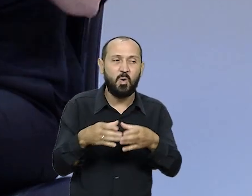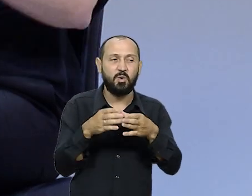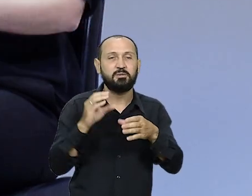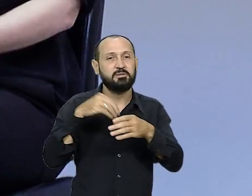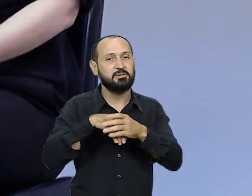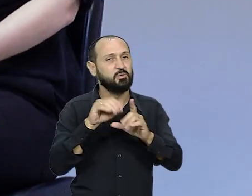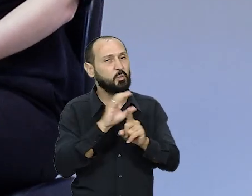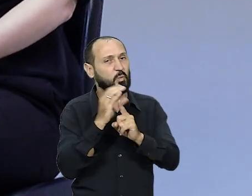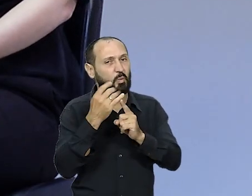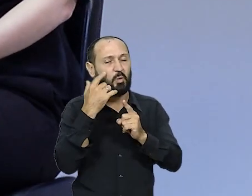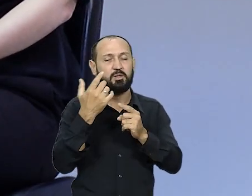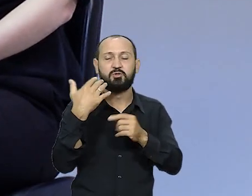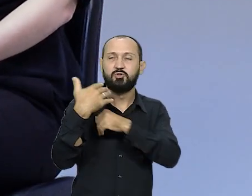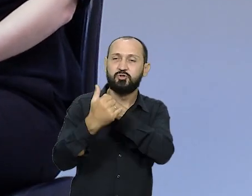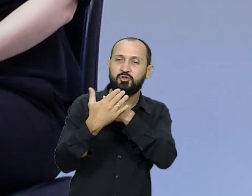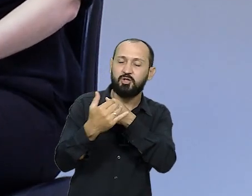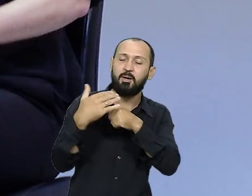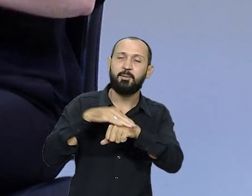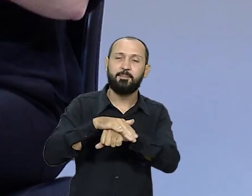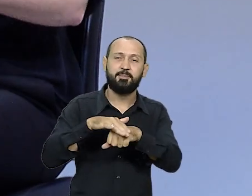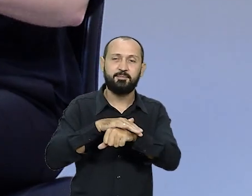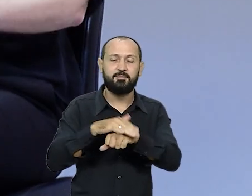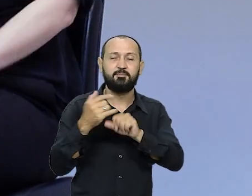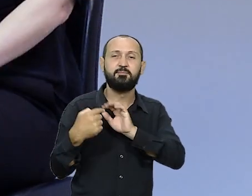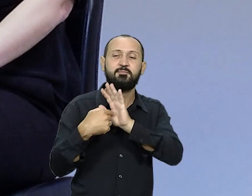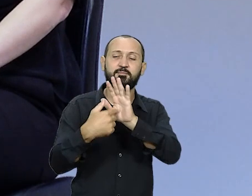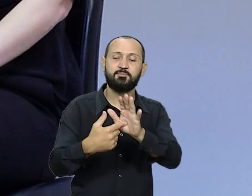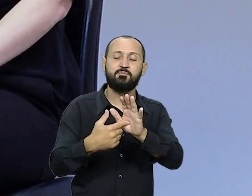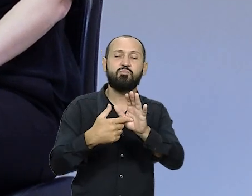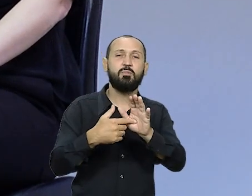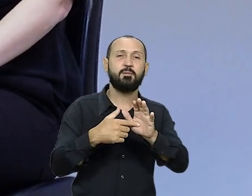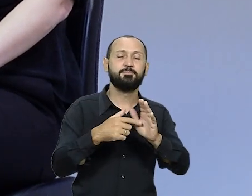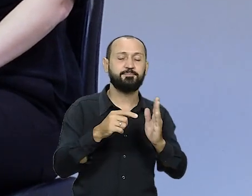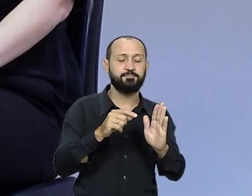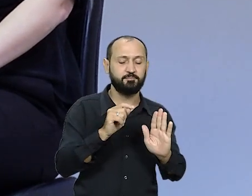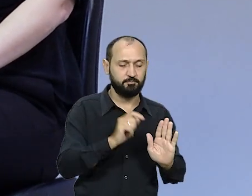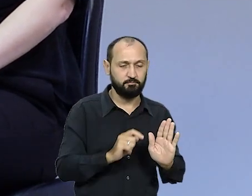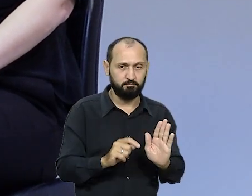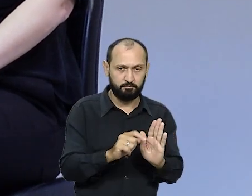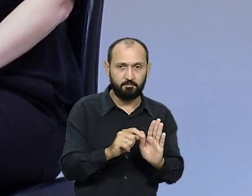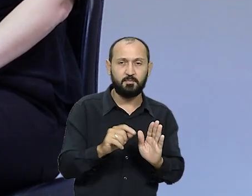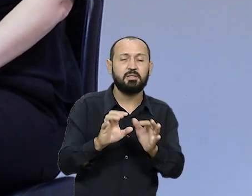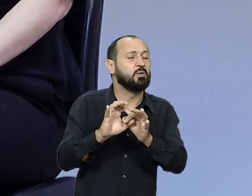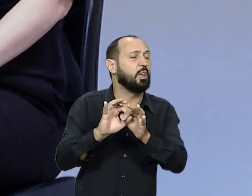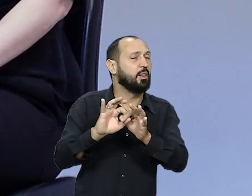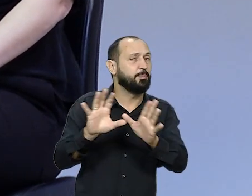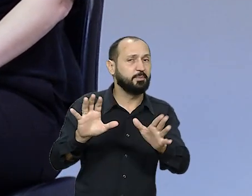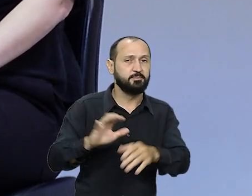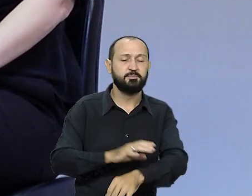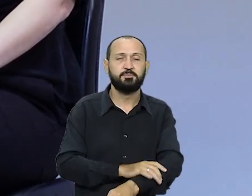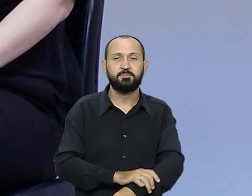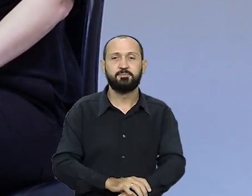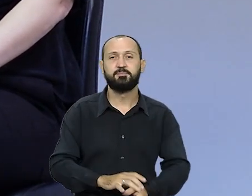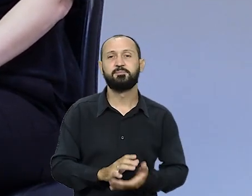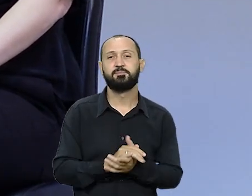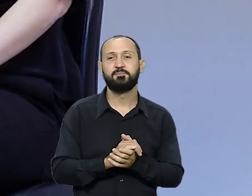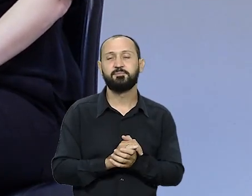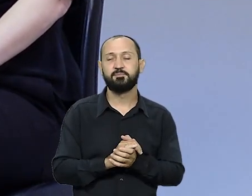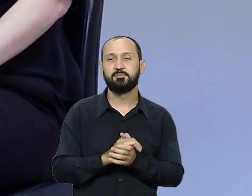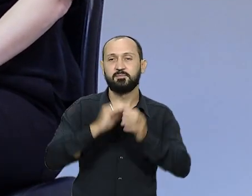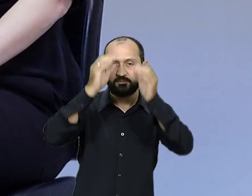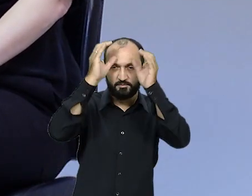fazer aquele grupo na sua comunidade, nos chamar para conversar, para apresentar a urna eletrônica, nós estamos à